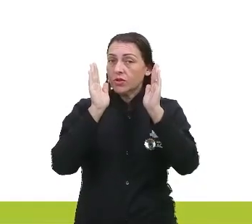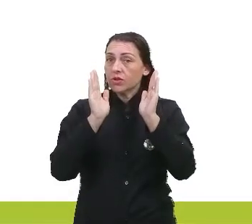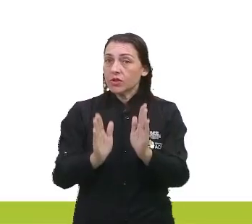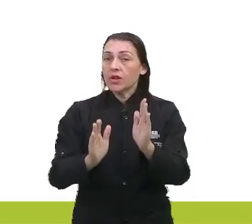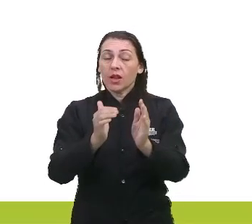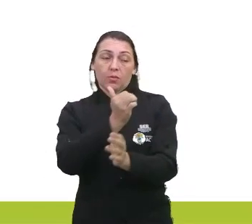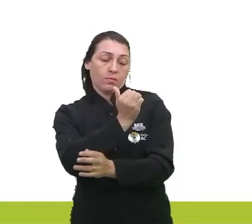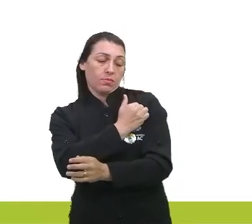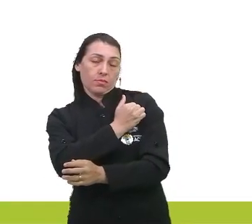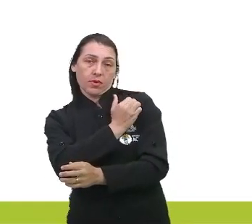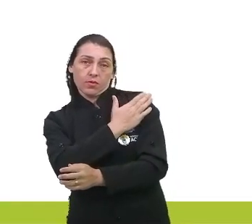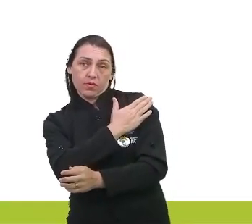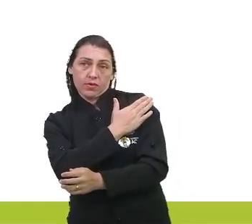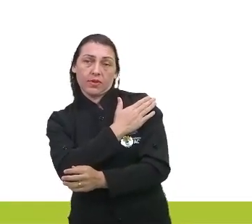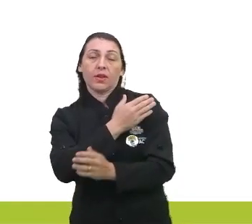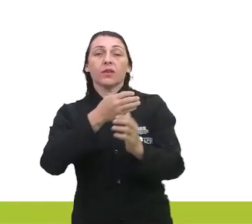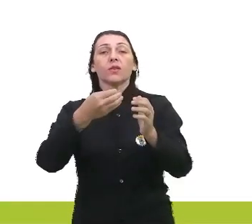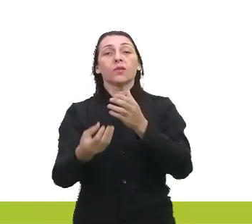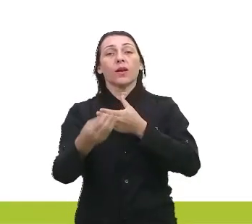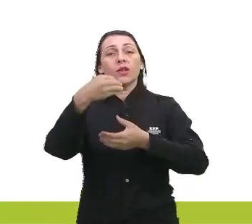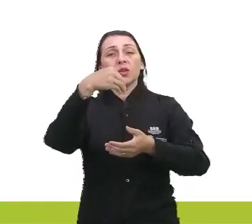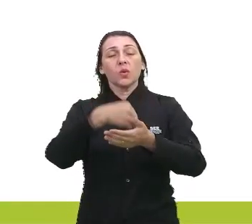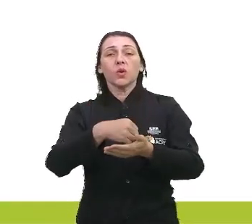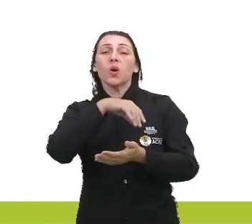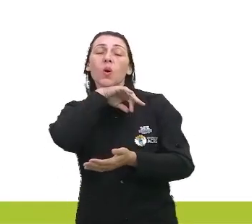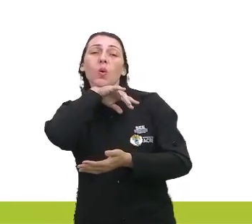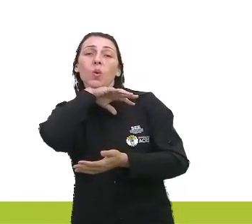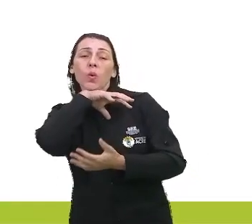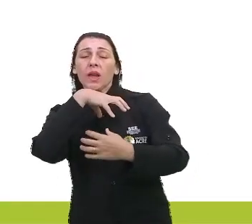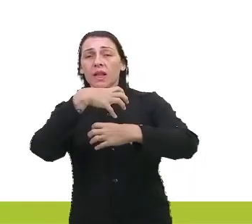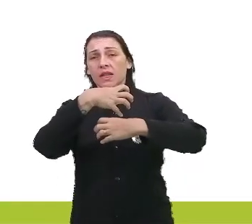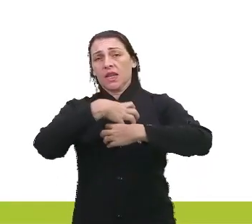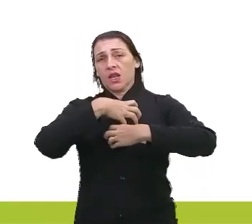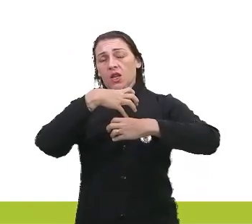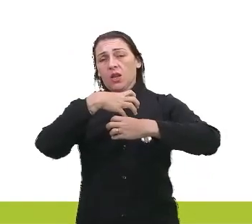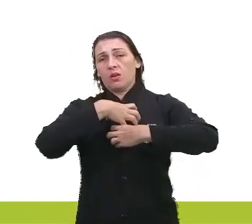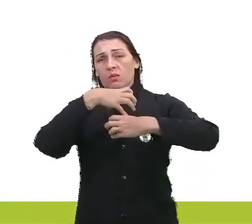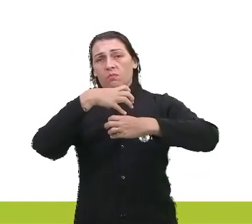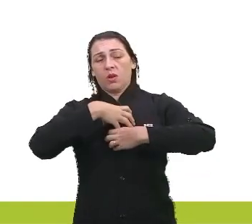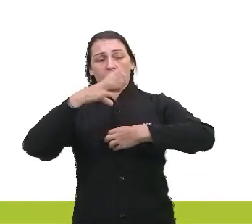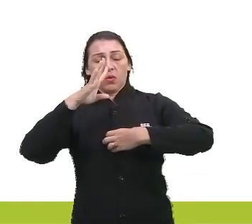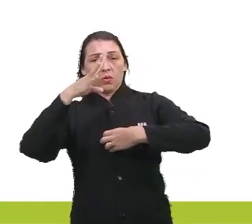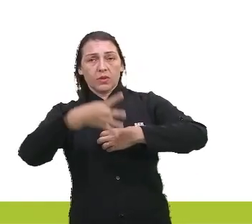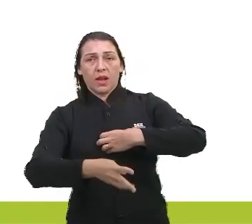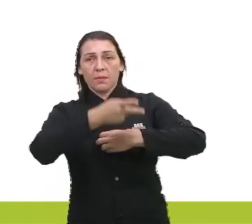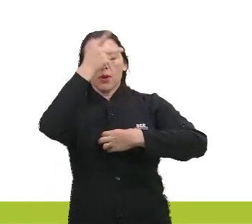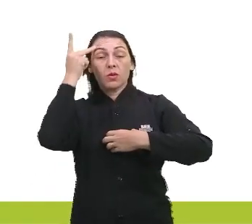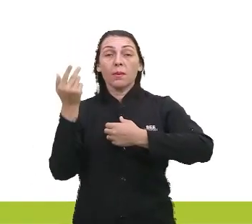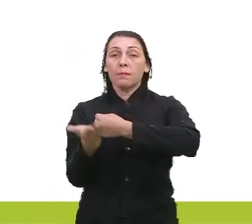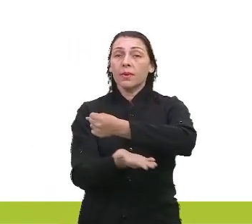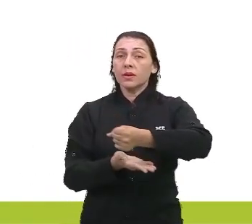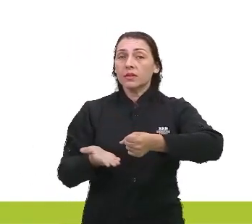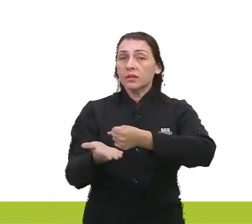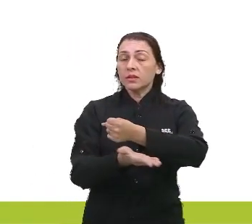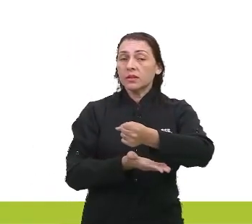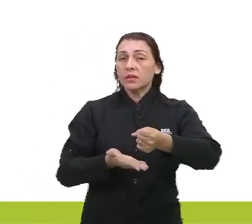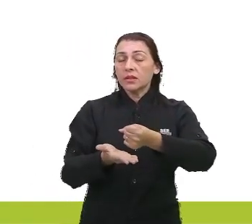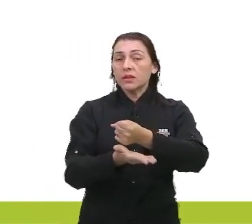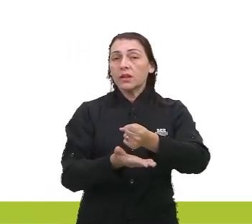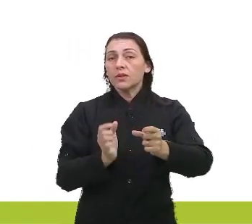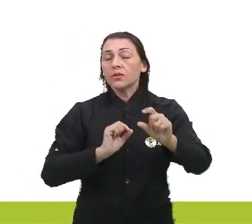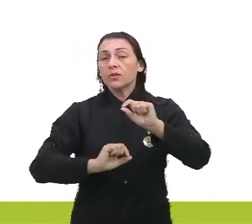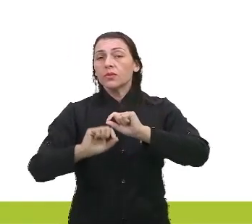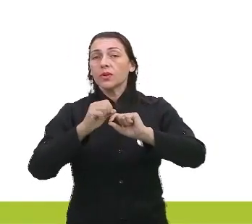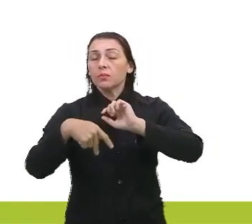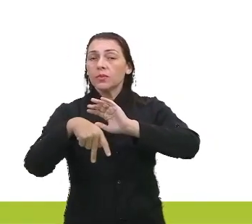do preconceito, são atitudes negativas, sentimentos ou julgamento em relação a pessoas baseados em